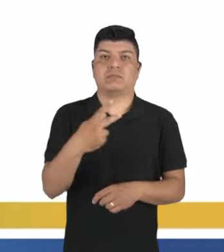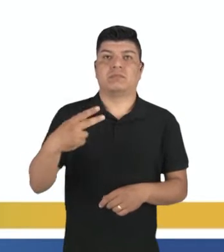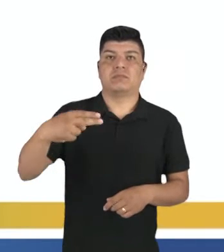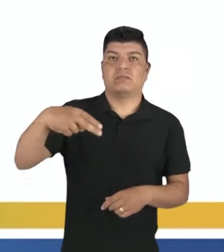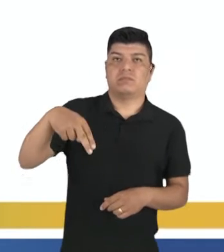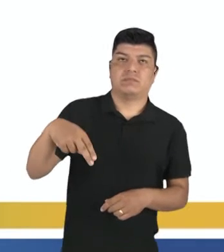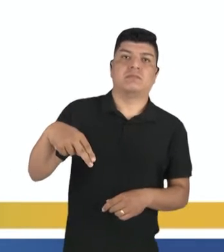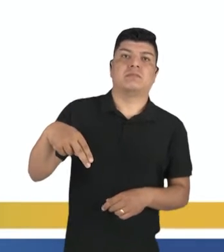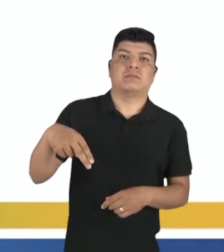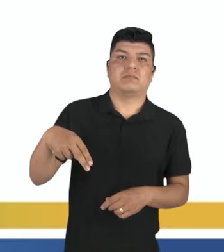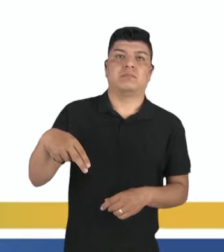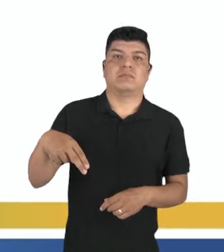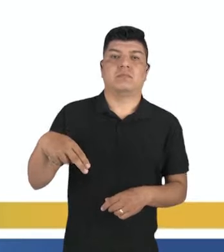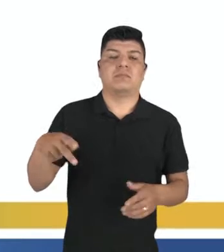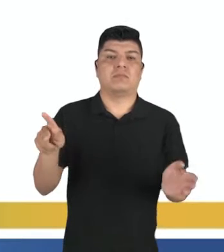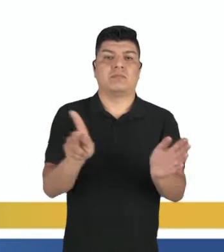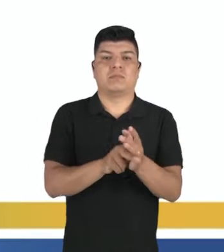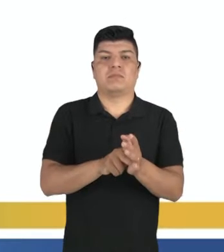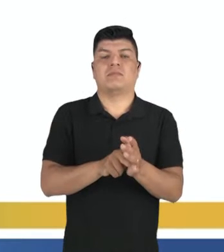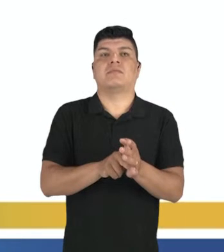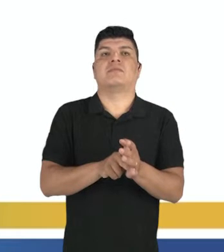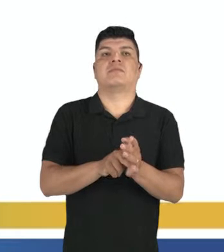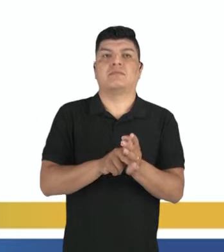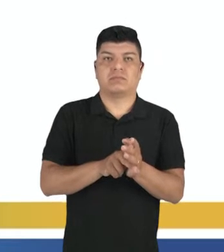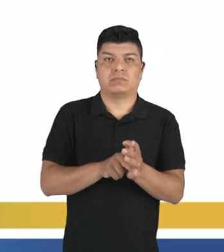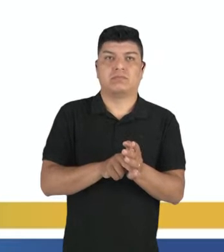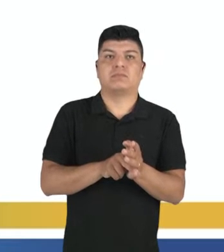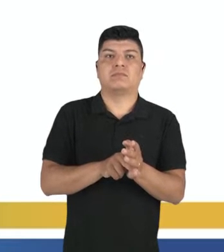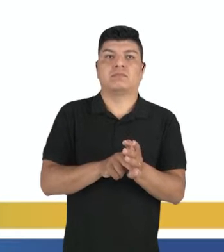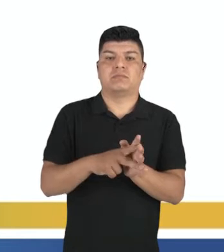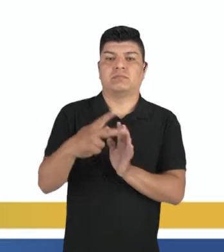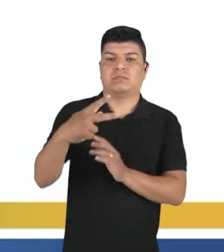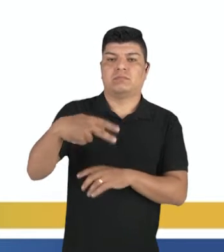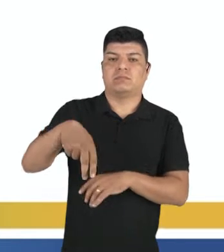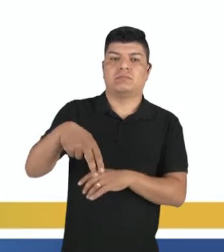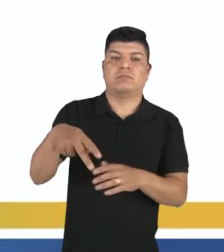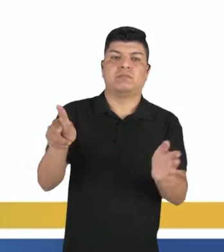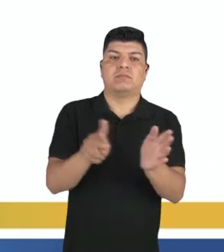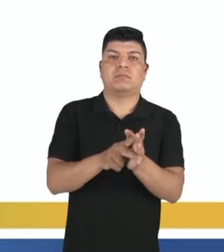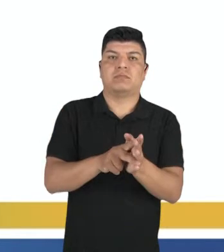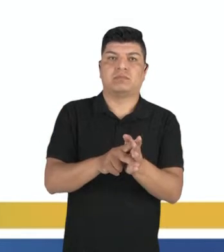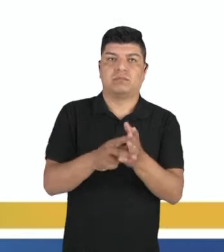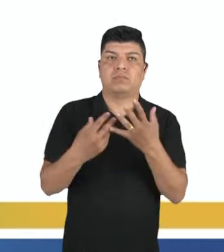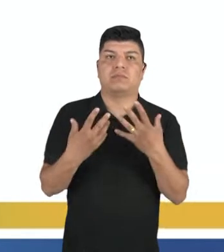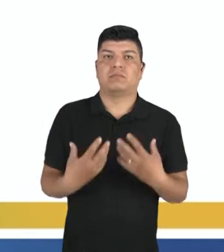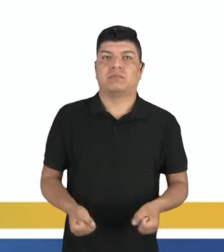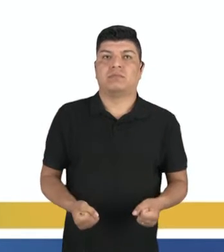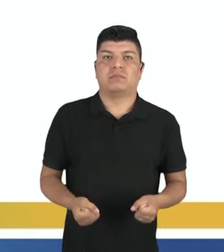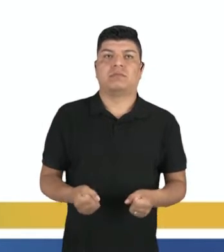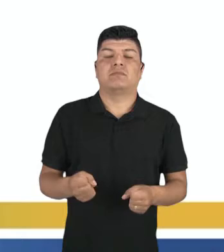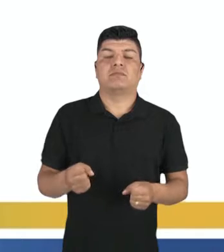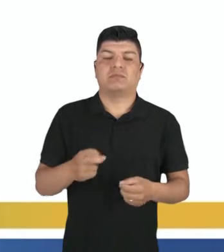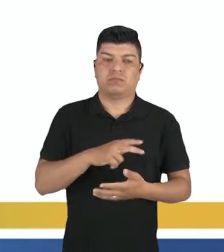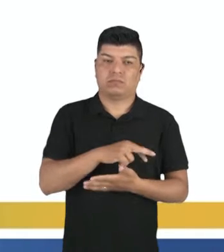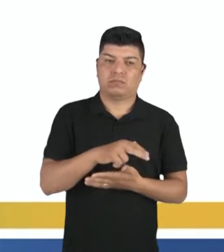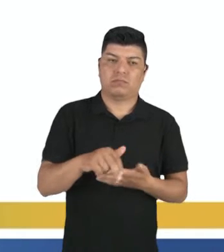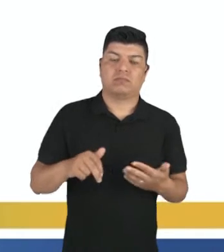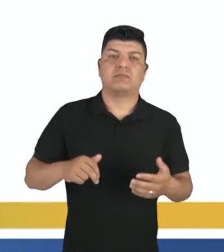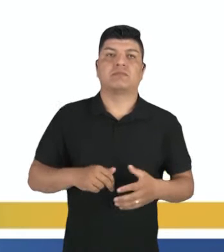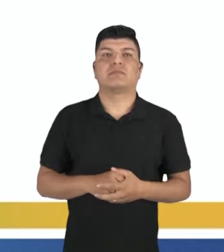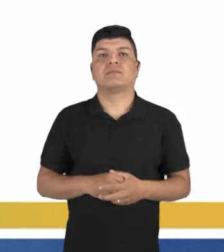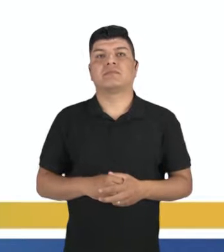pronome. Pronome pessoal. Nós temos vários pronomes pessoais, possessivos, de tratamento,